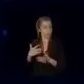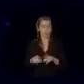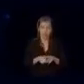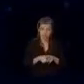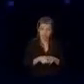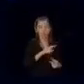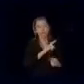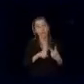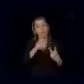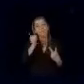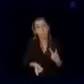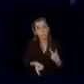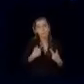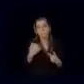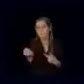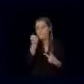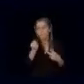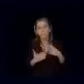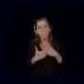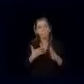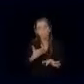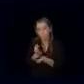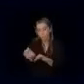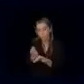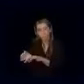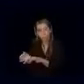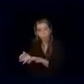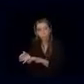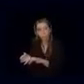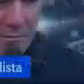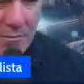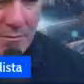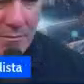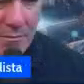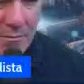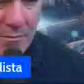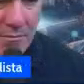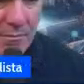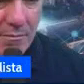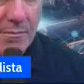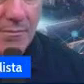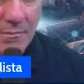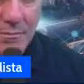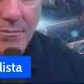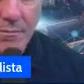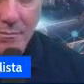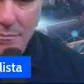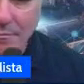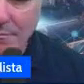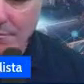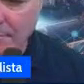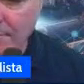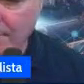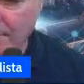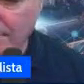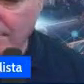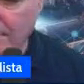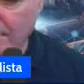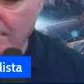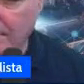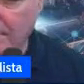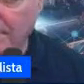não existe sábio só para encerrar minha fala sábio foi o Kennedy né o frit